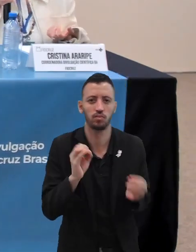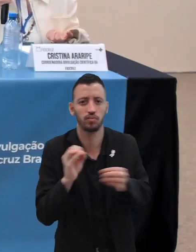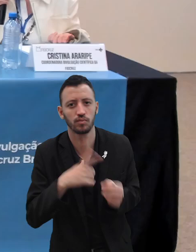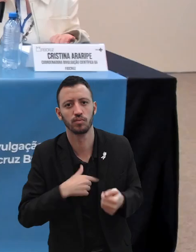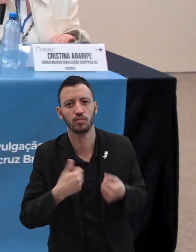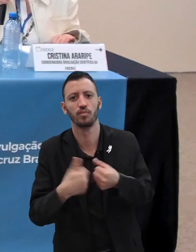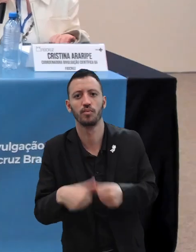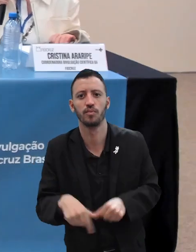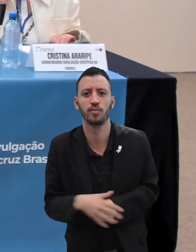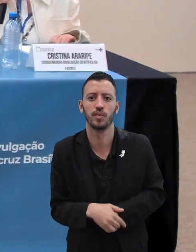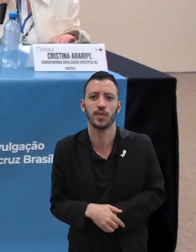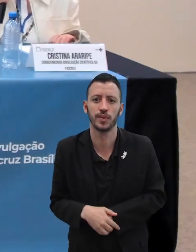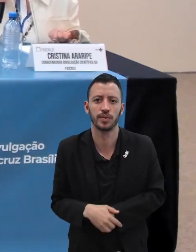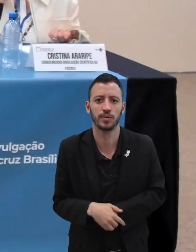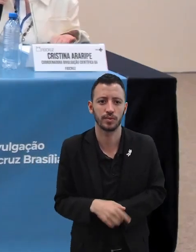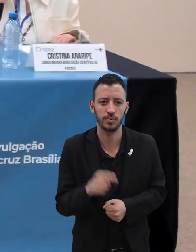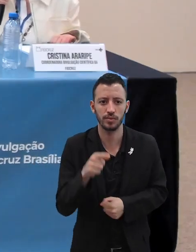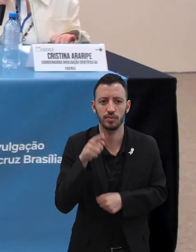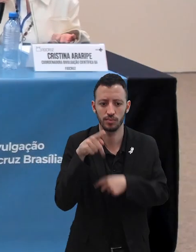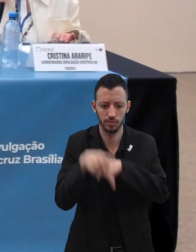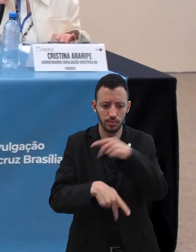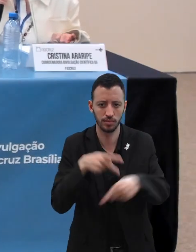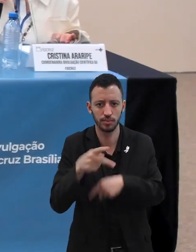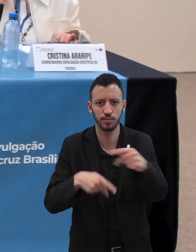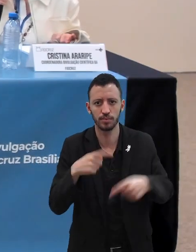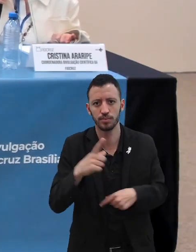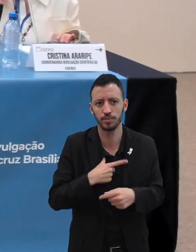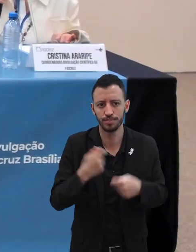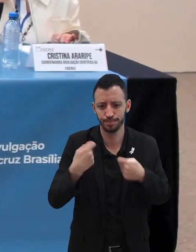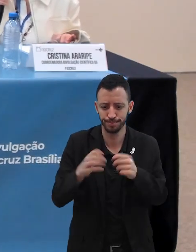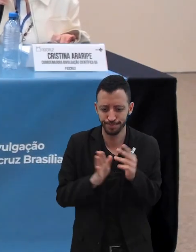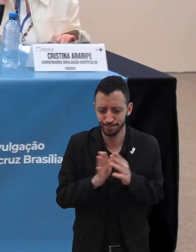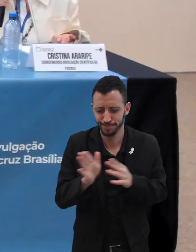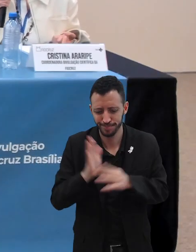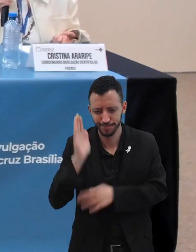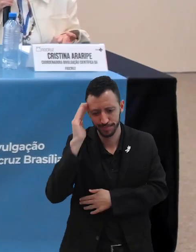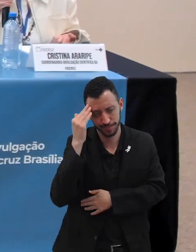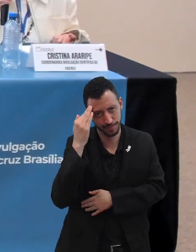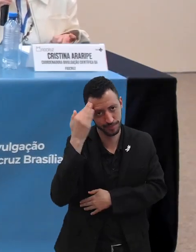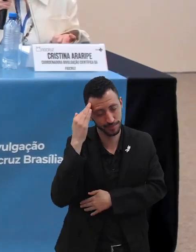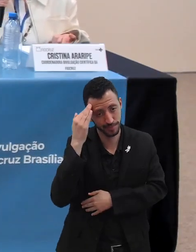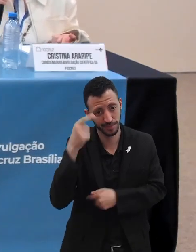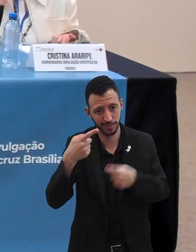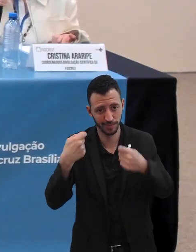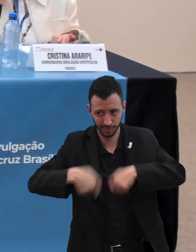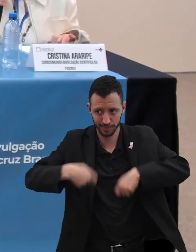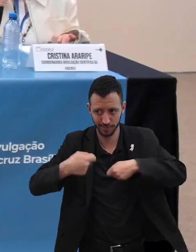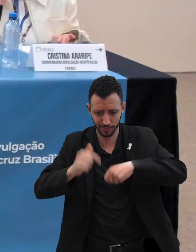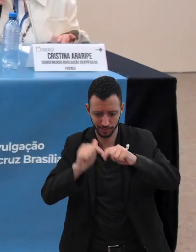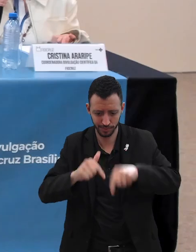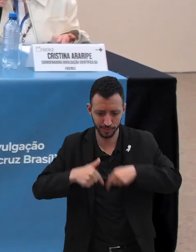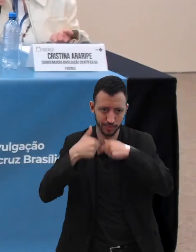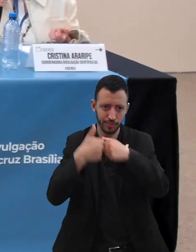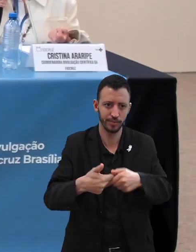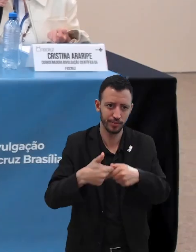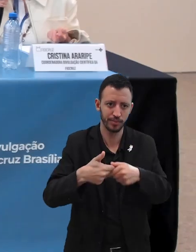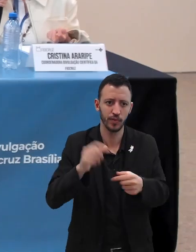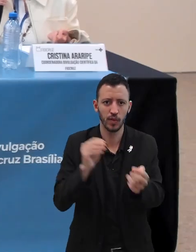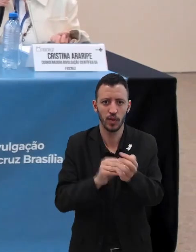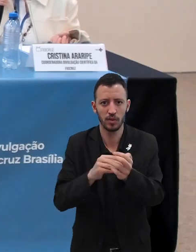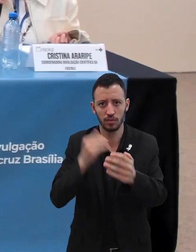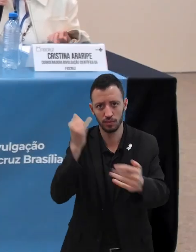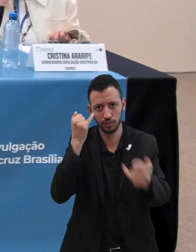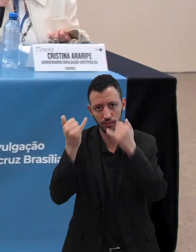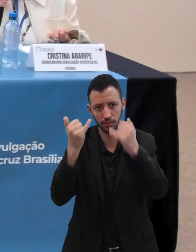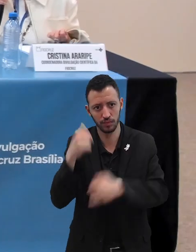que a população se sensibilize, entenda, né, que é preciso lutar contra a